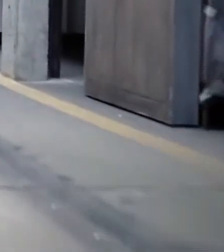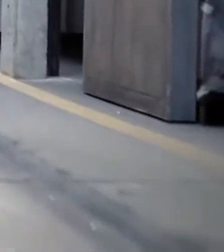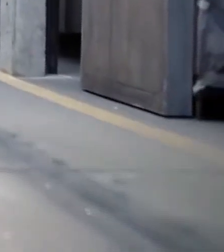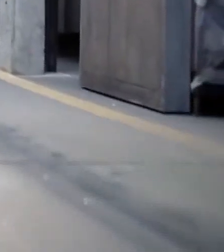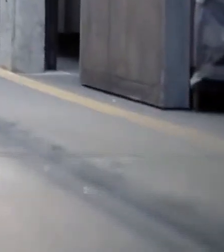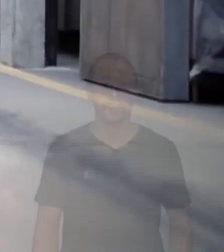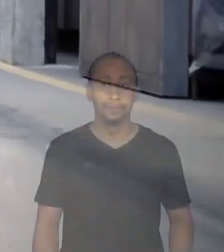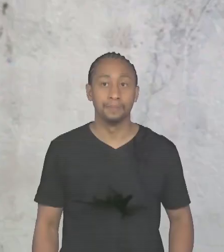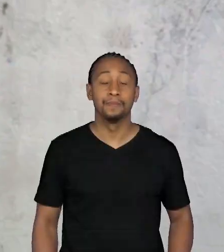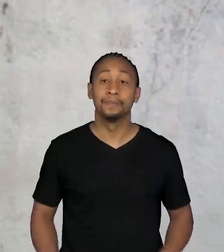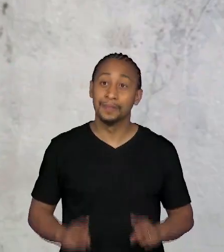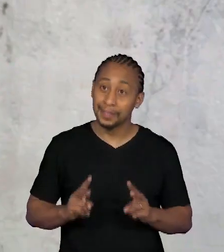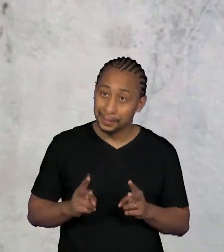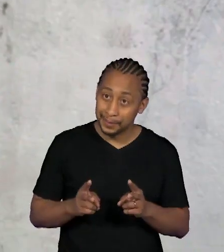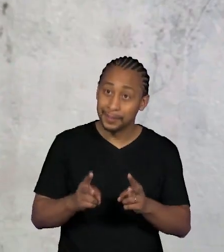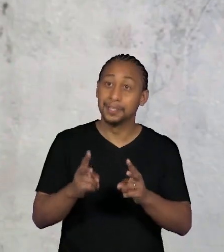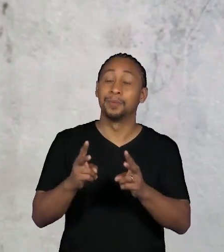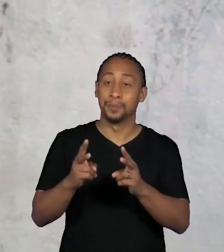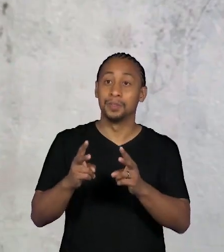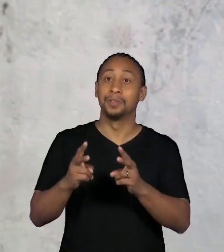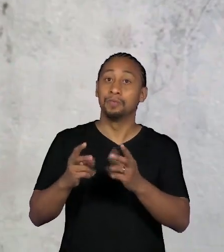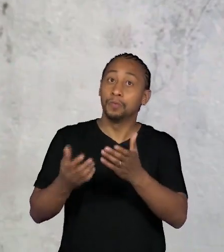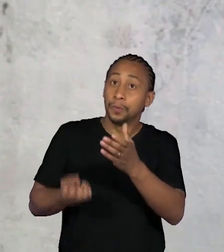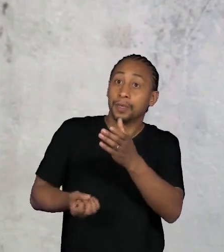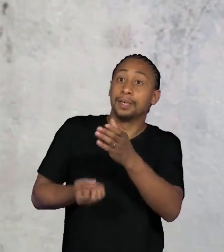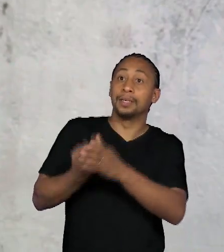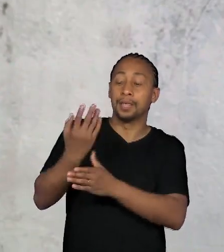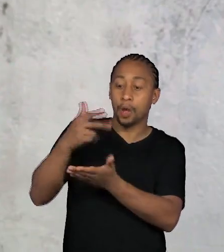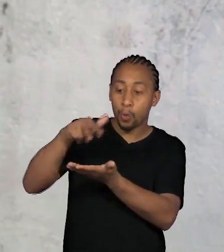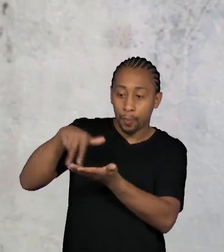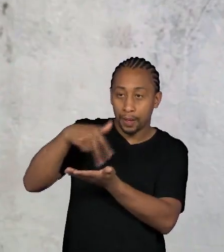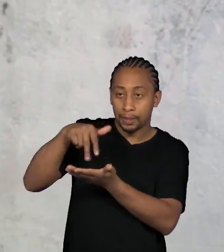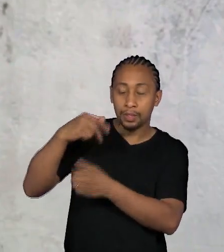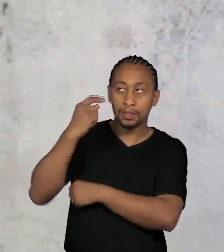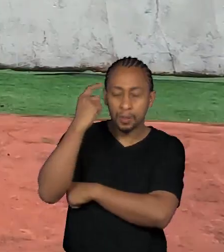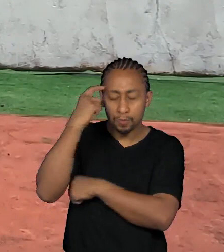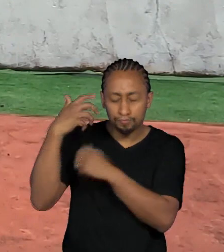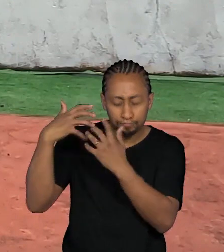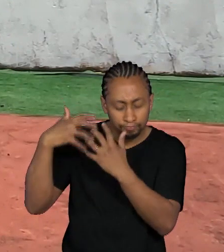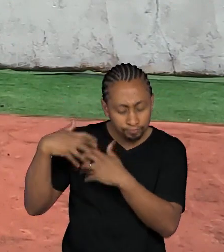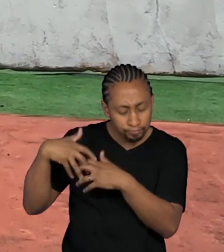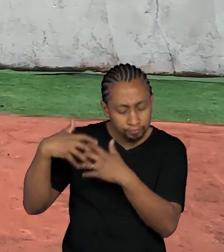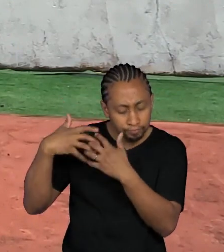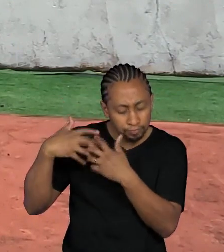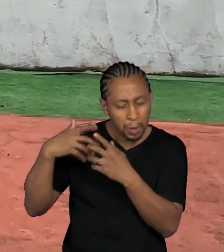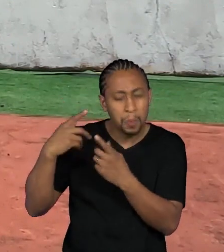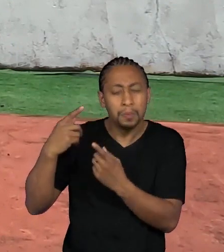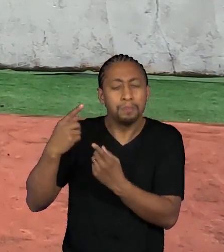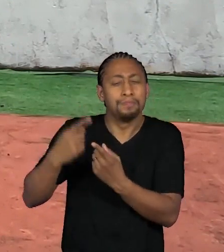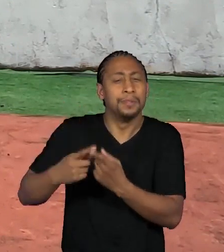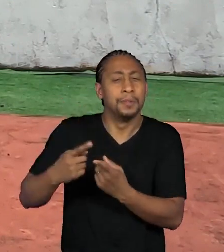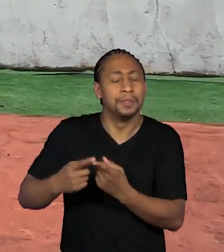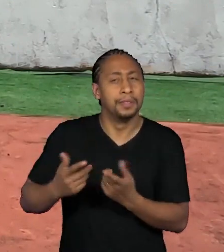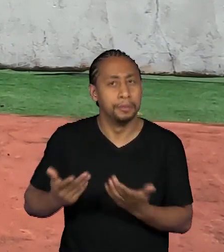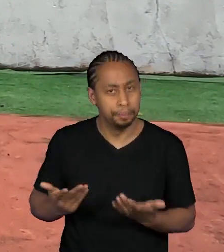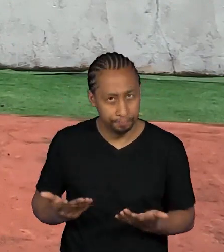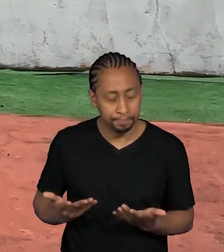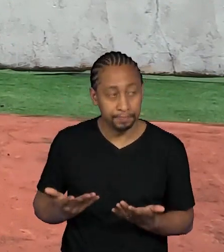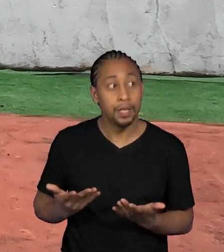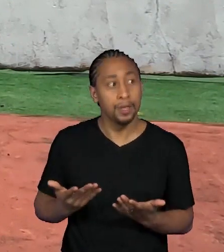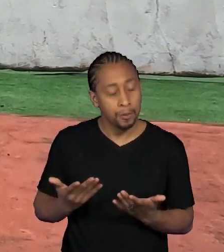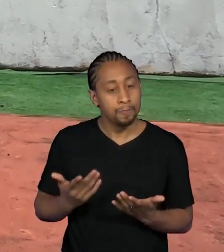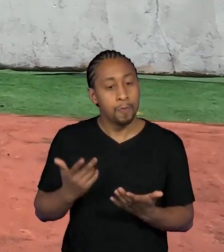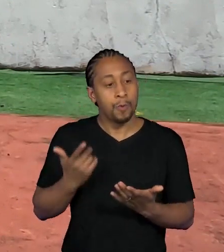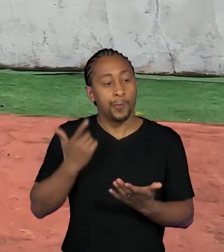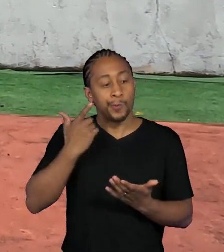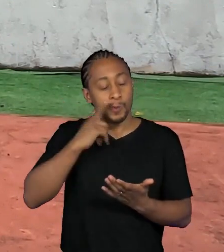Toda vez que eu vou criar um trabalho, eu me pergunto por quê. E quando eu me trago a própria resposta dessa